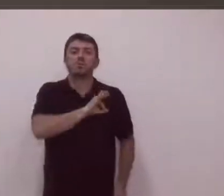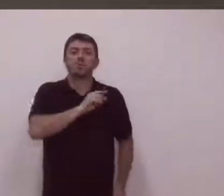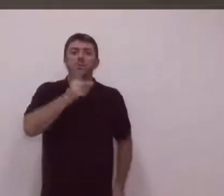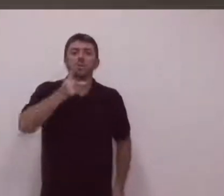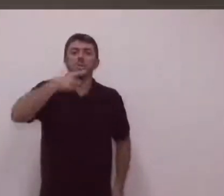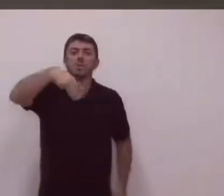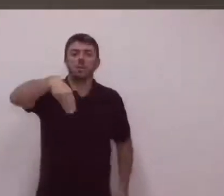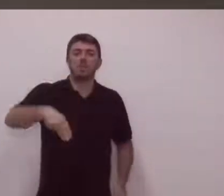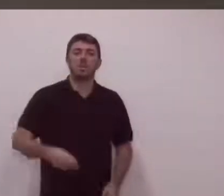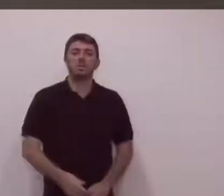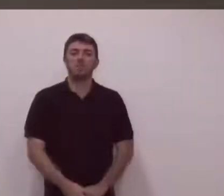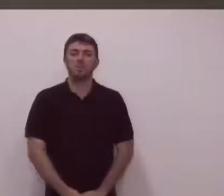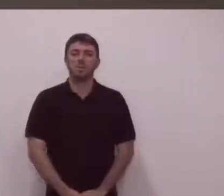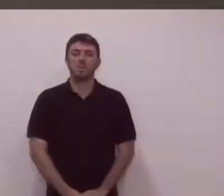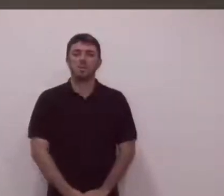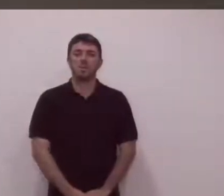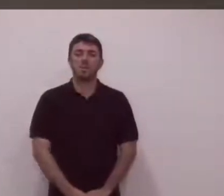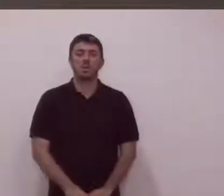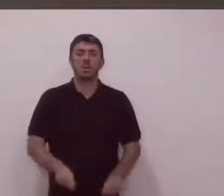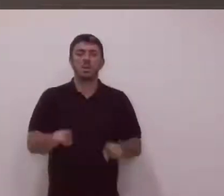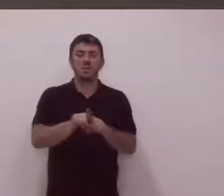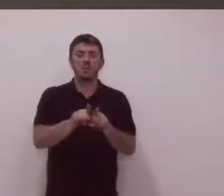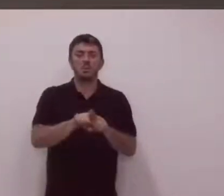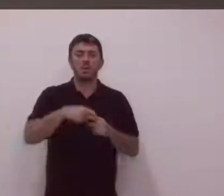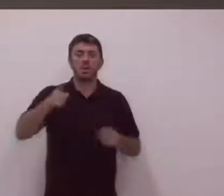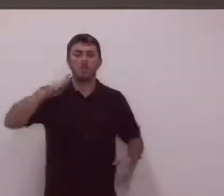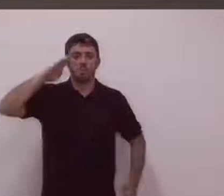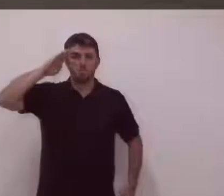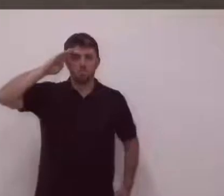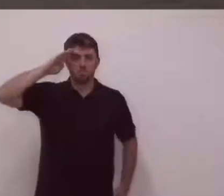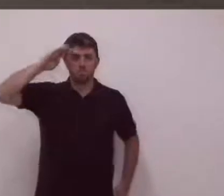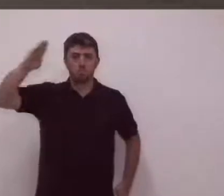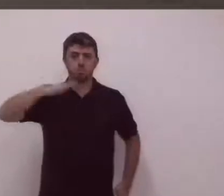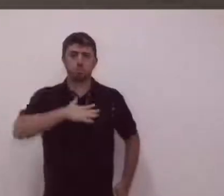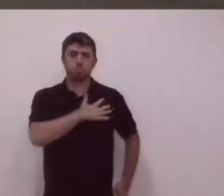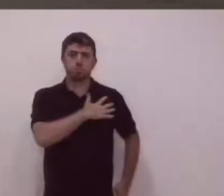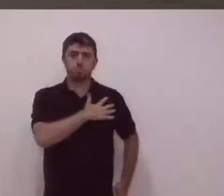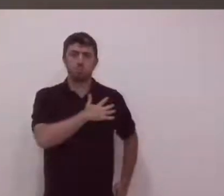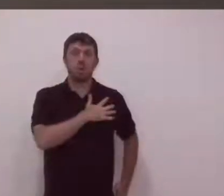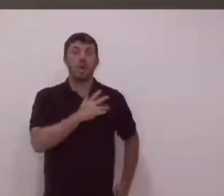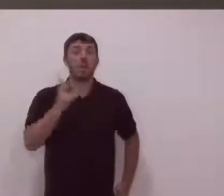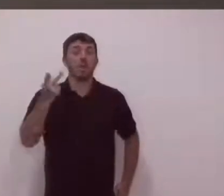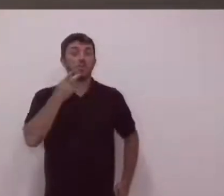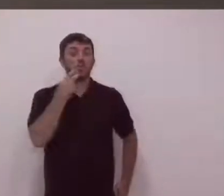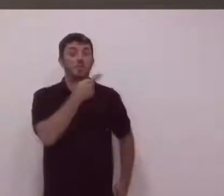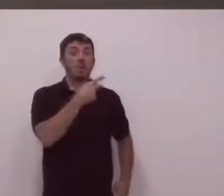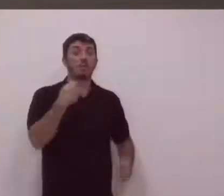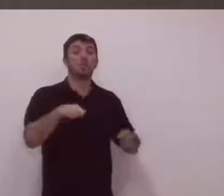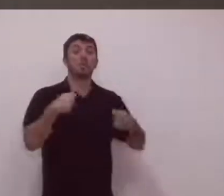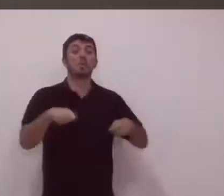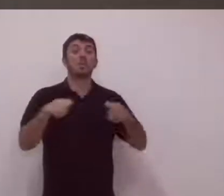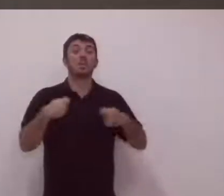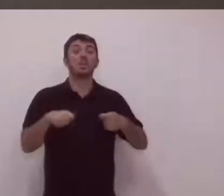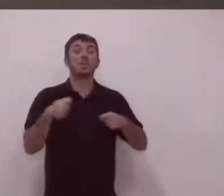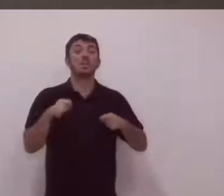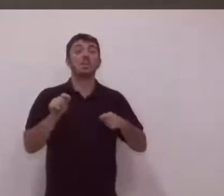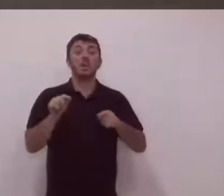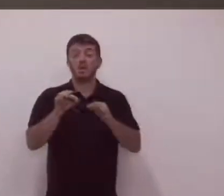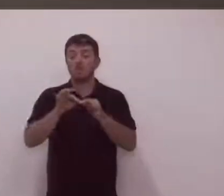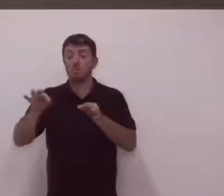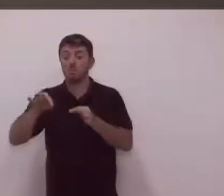justificativa da comandante era o que que teria que ter o mínimo 215 tinha menos